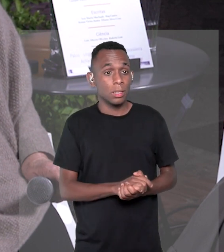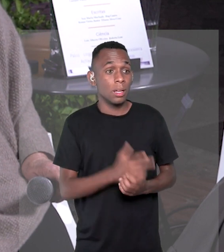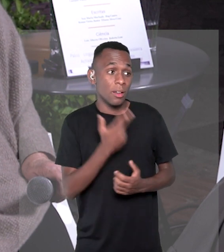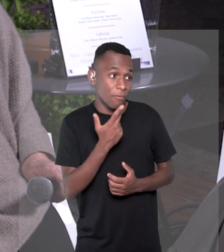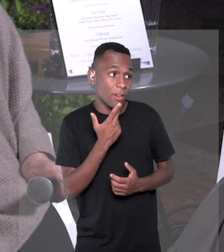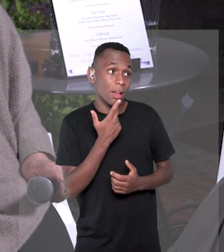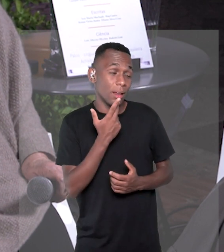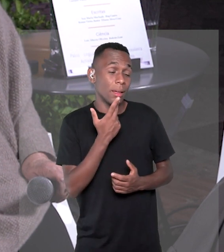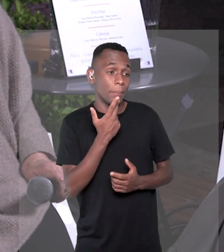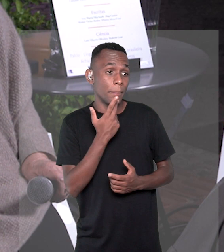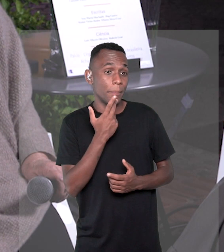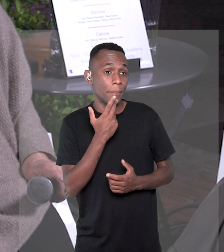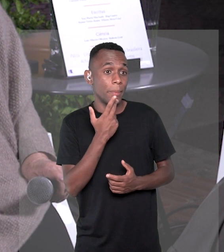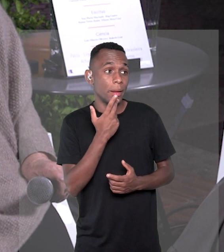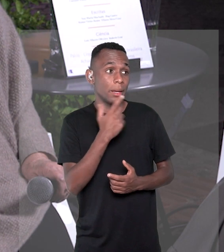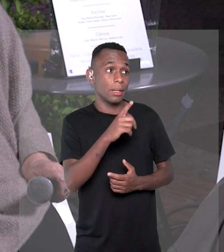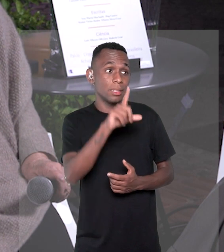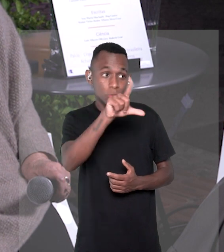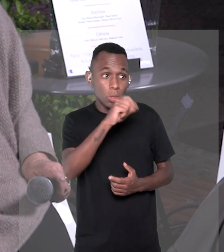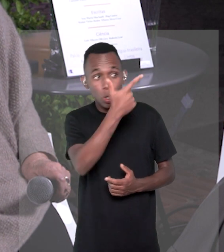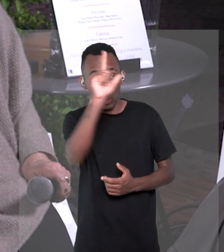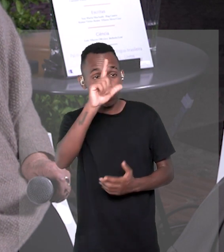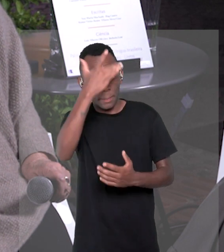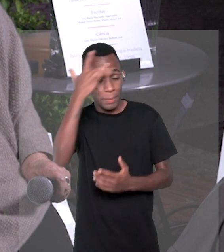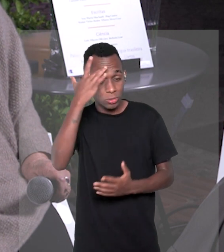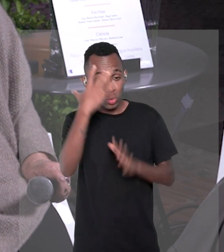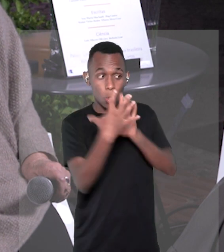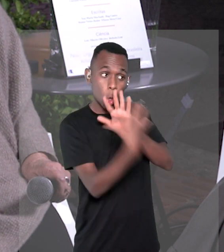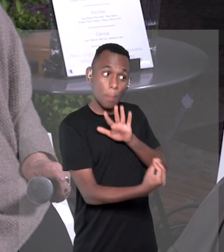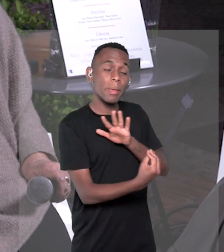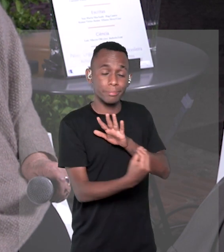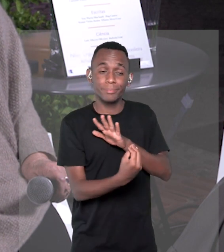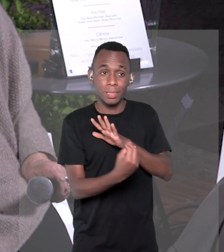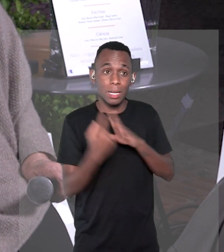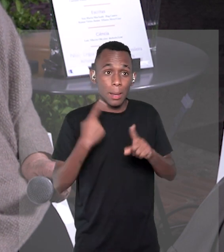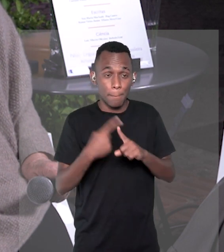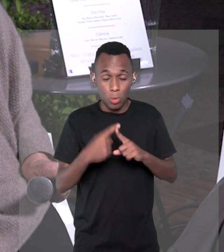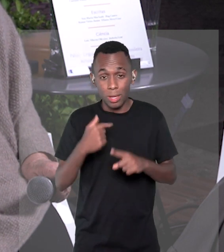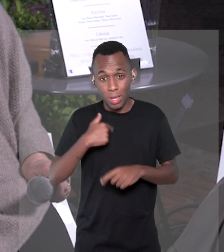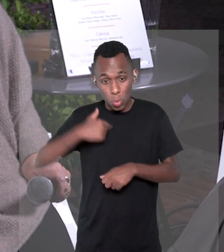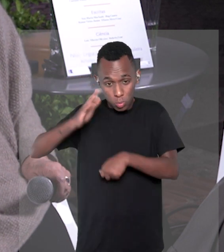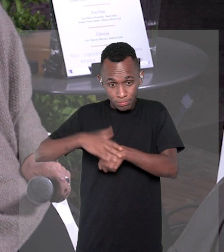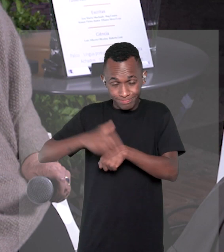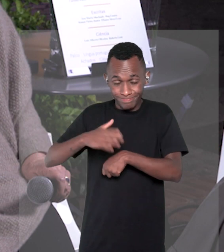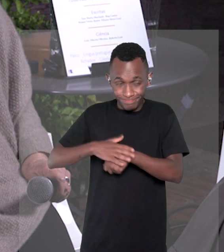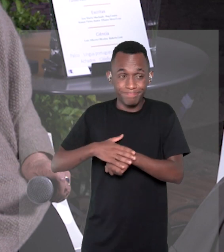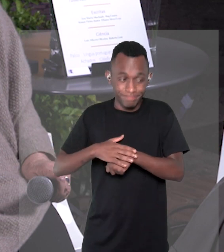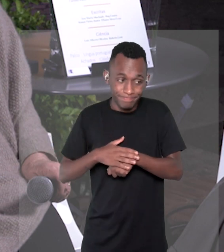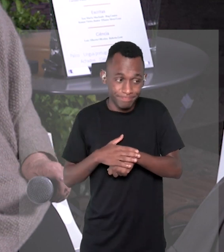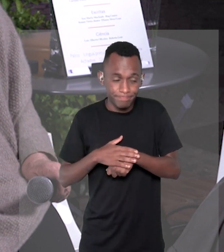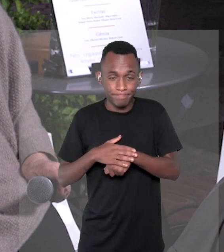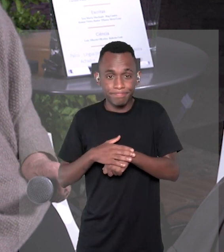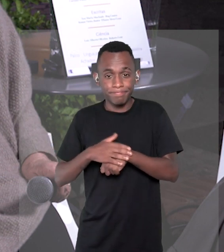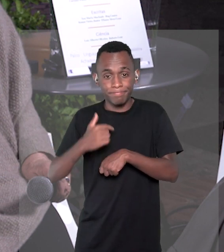vai fazer a mesma trajetória, vai chegar aqui do mesmo jeito. Eu falei, olha, vou contar uma coisa para a senhora. Fala com ela